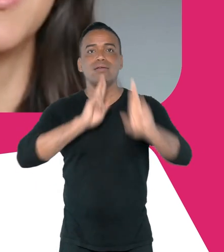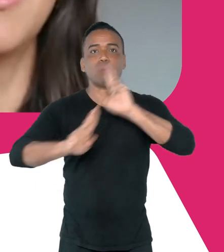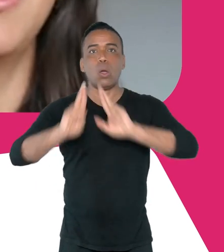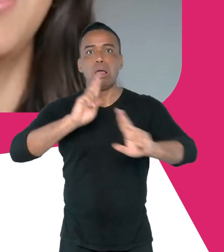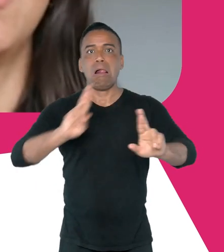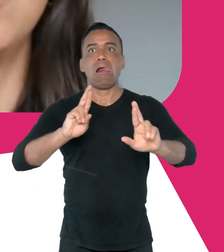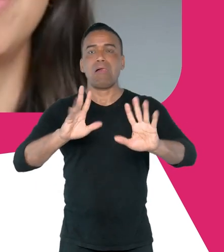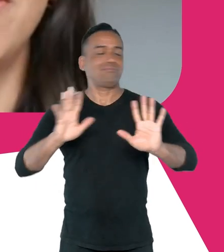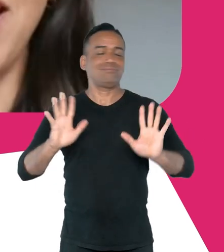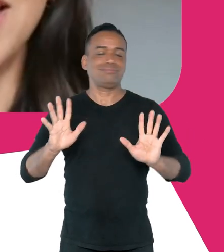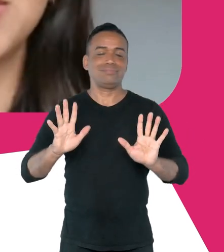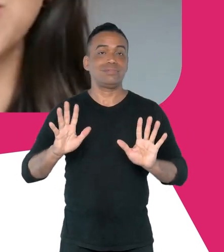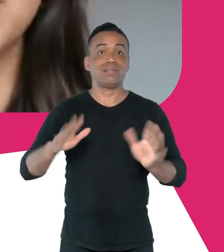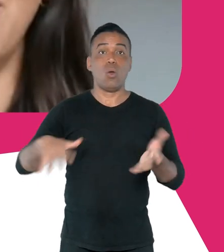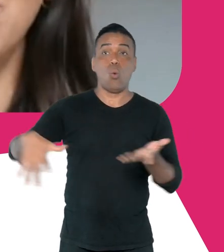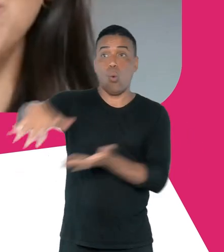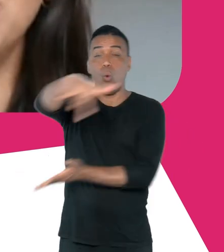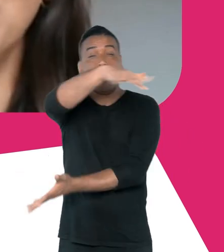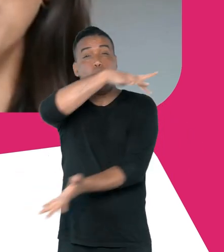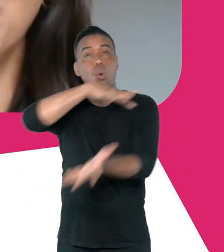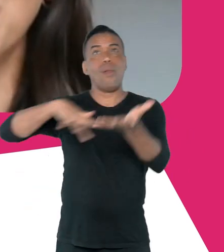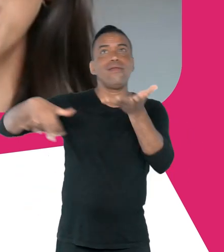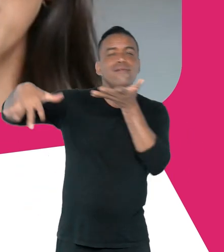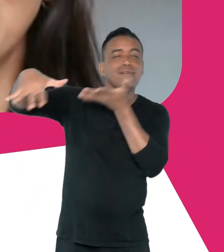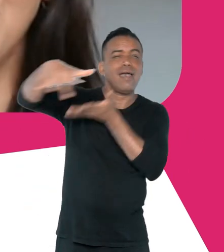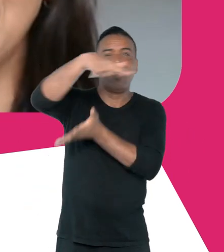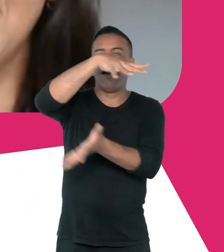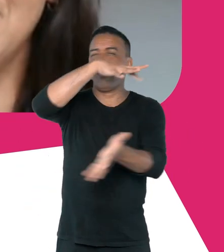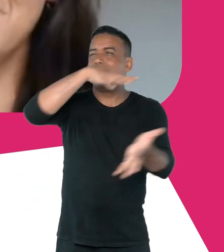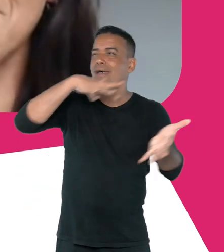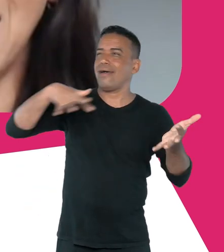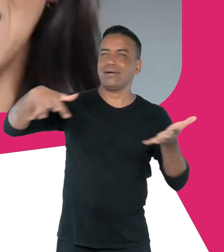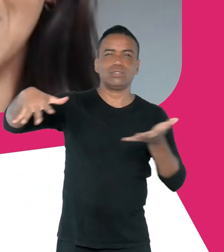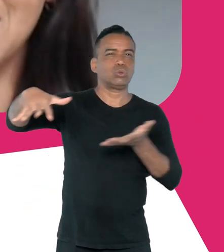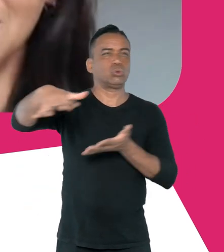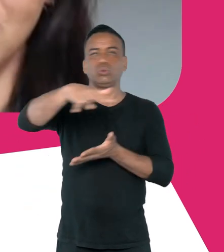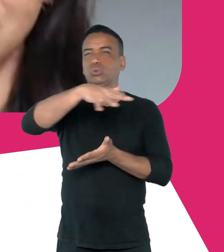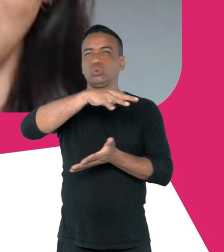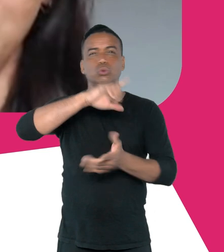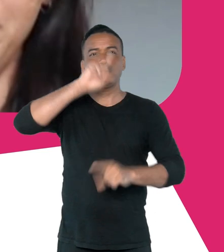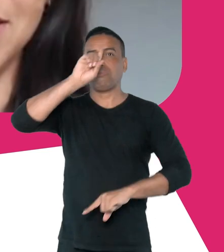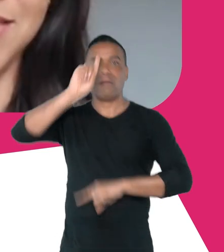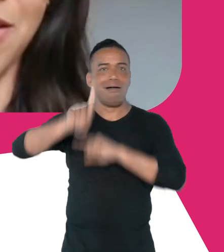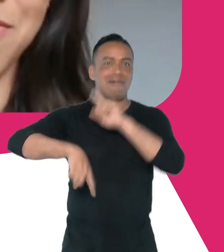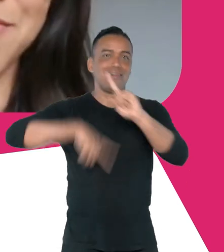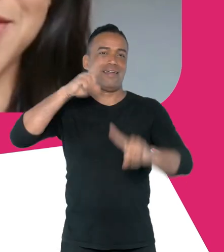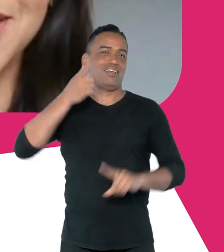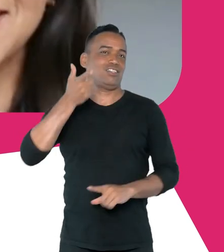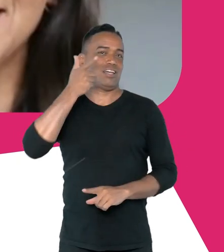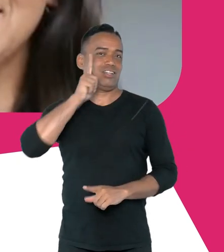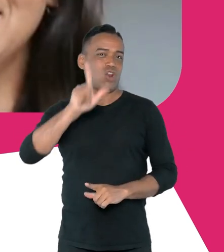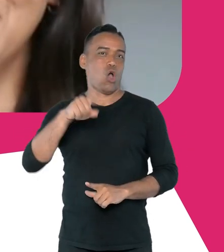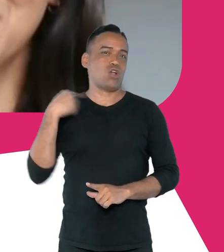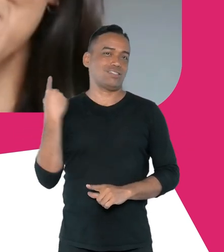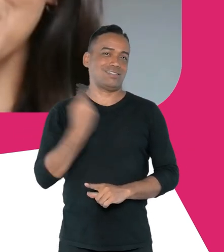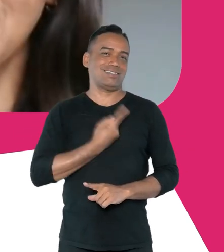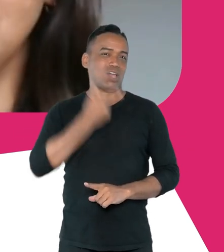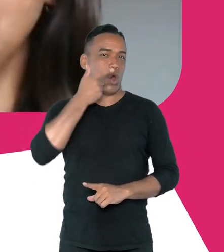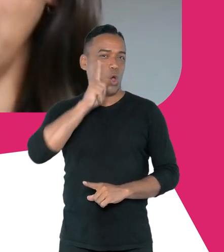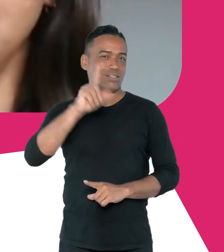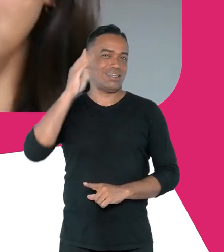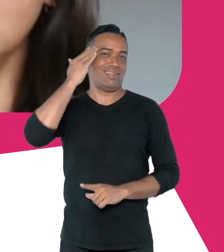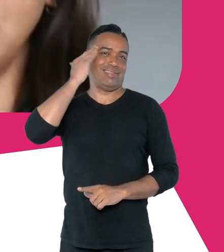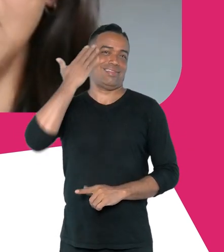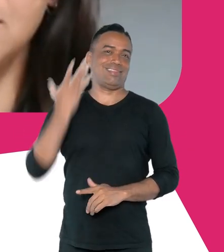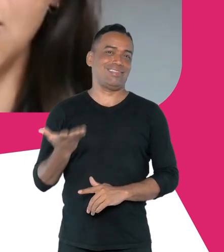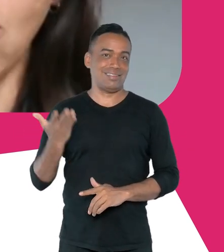que o universo está muito além da nossa compreensão. Então, a